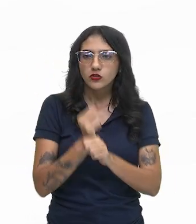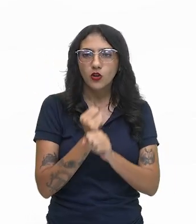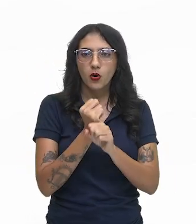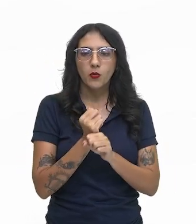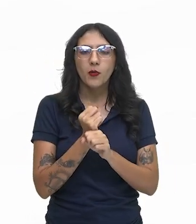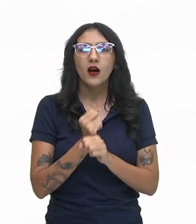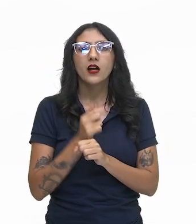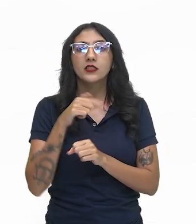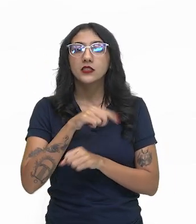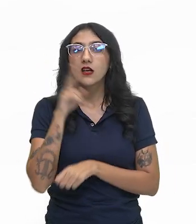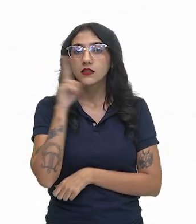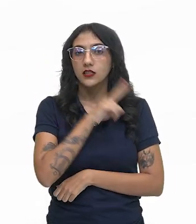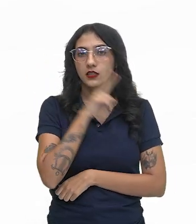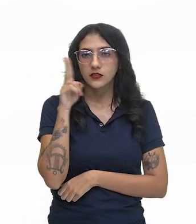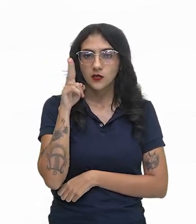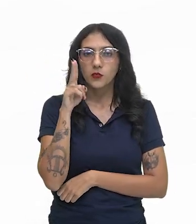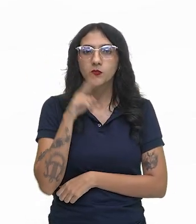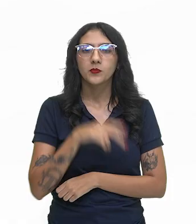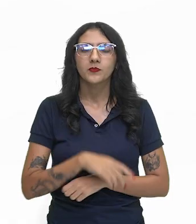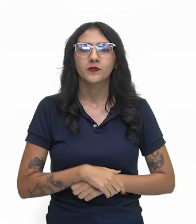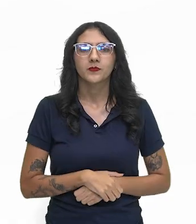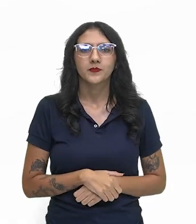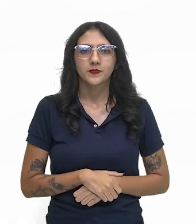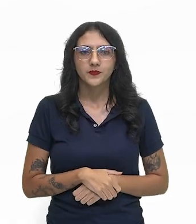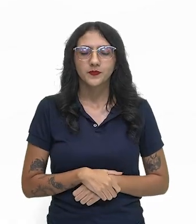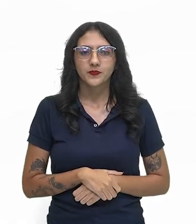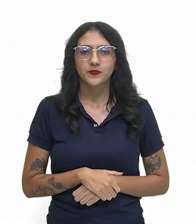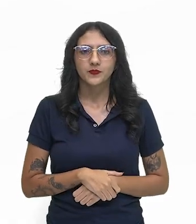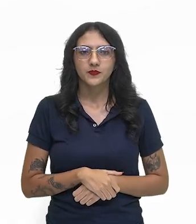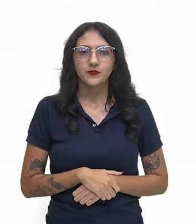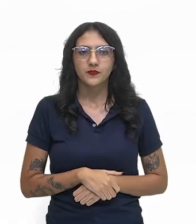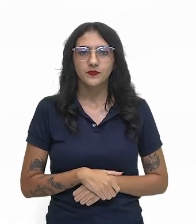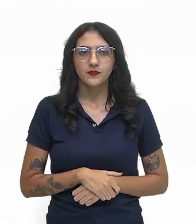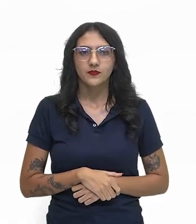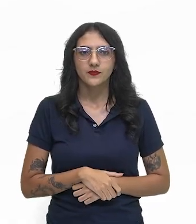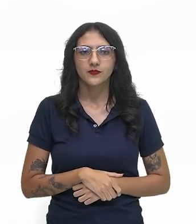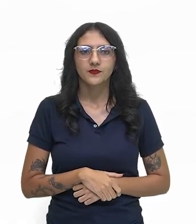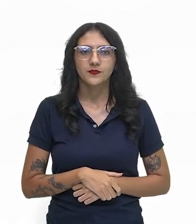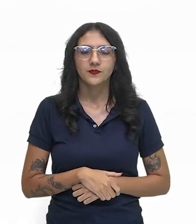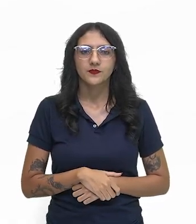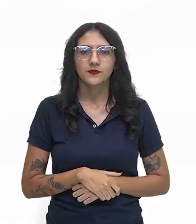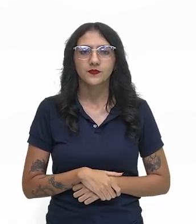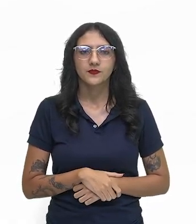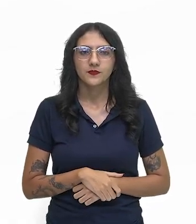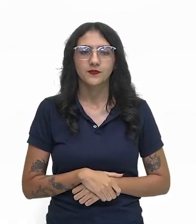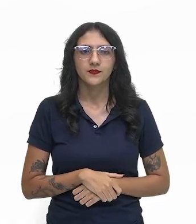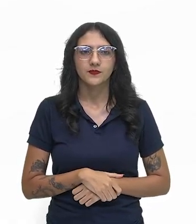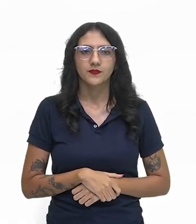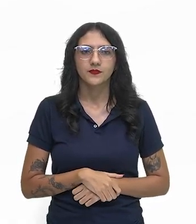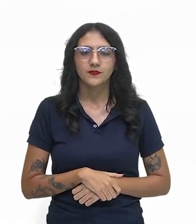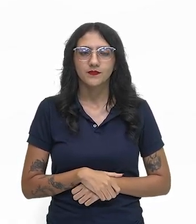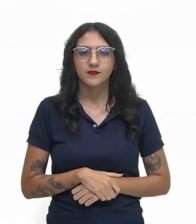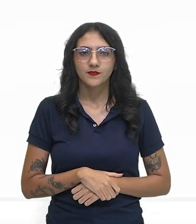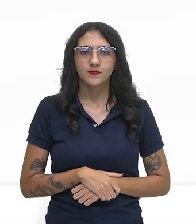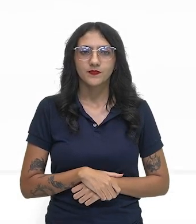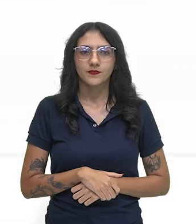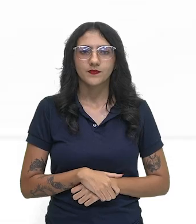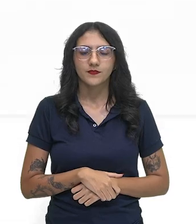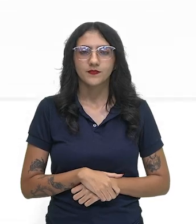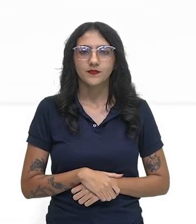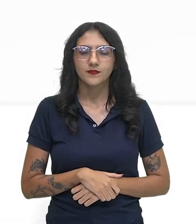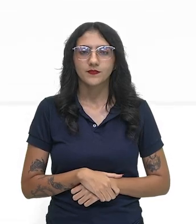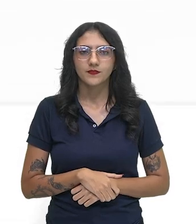valor da aceleração. Aí, o que você vai fazer aqui? Ó? Você vai fazer o seguinte, ó. Você vai fazer